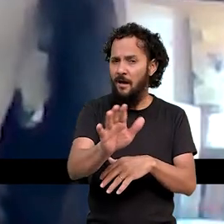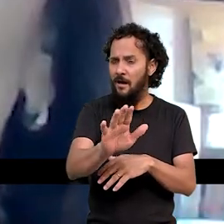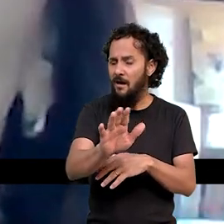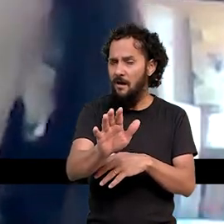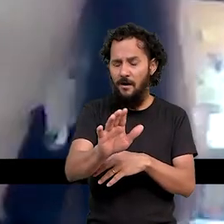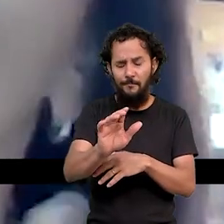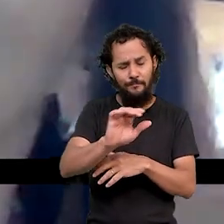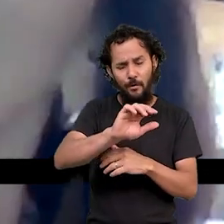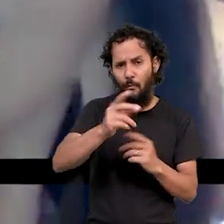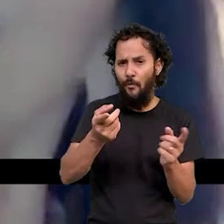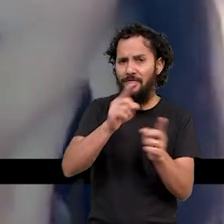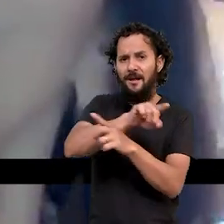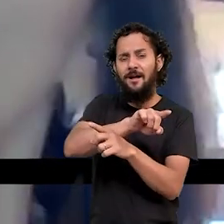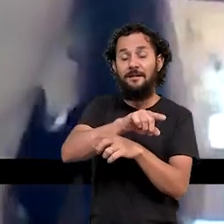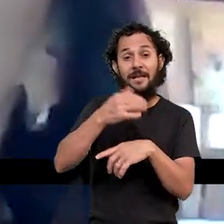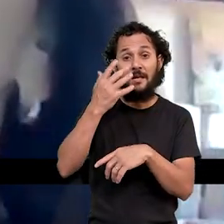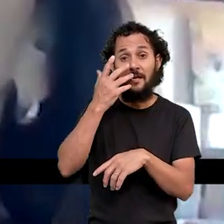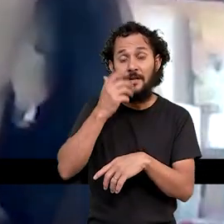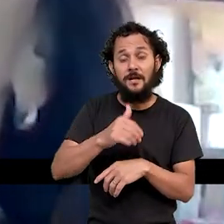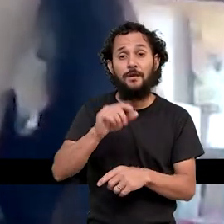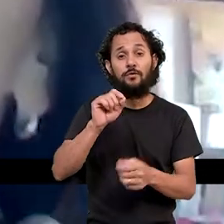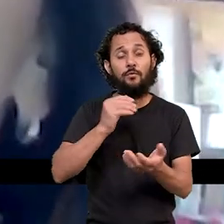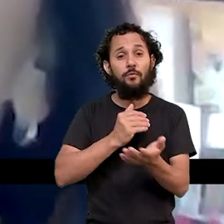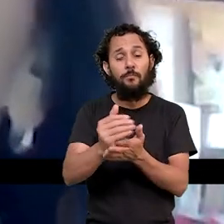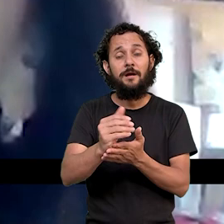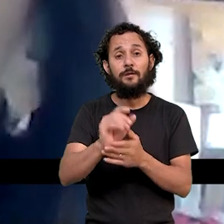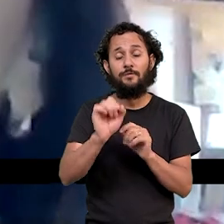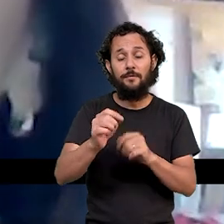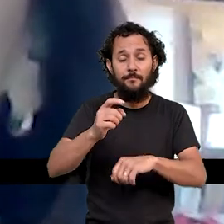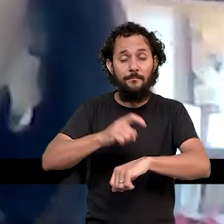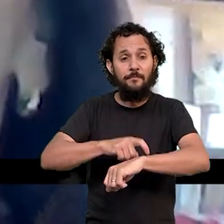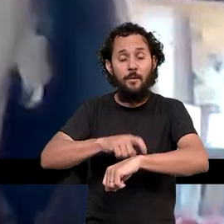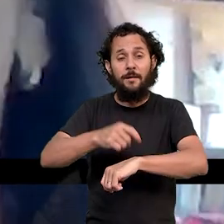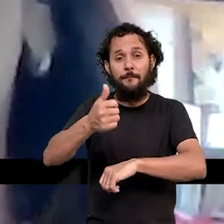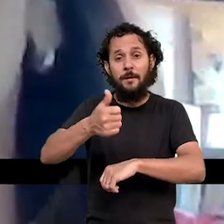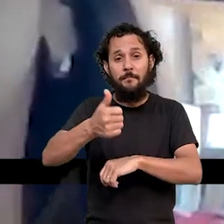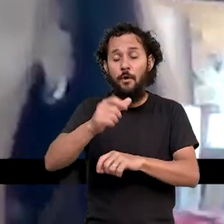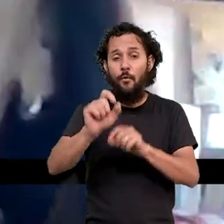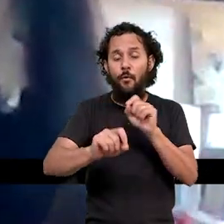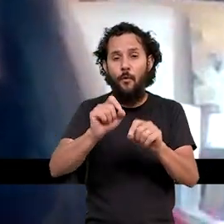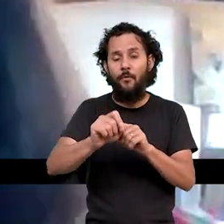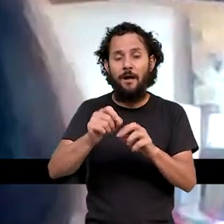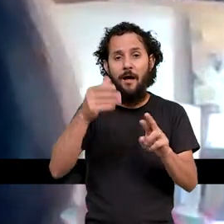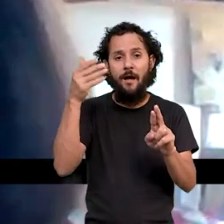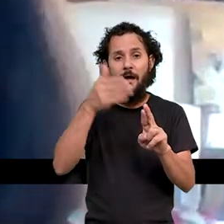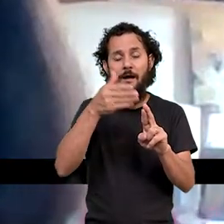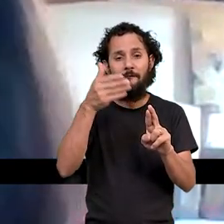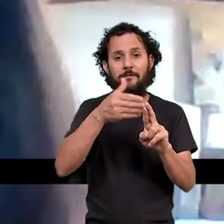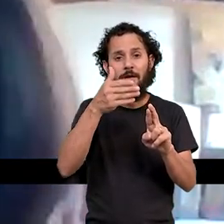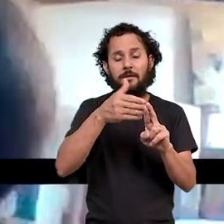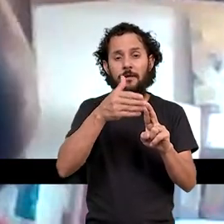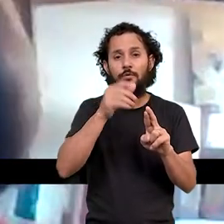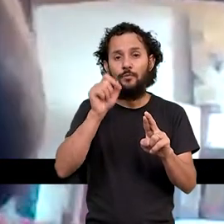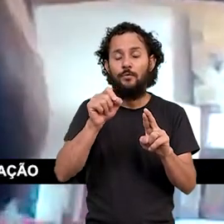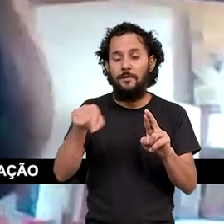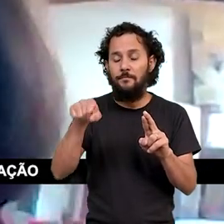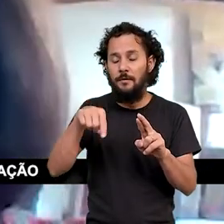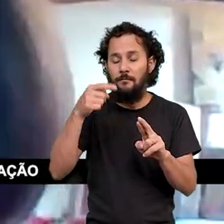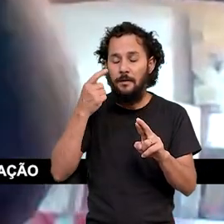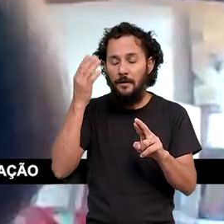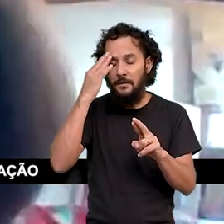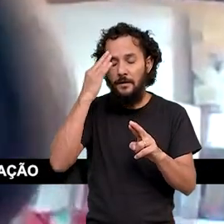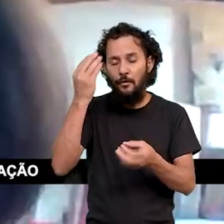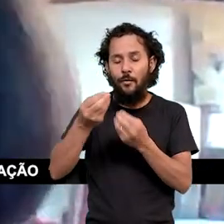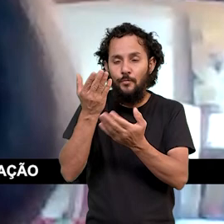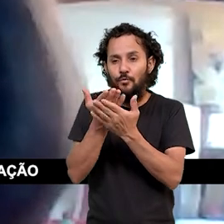contrário, as crianças passam esse primeiro momento é referência para os estudos da